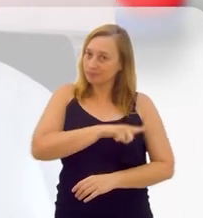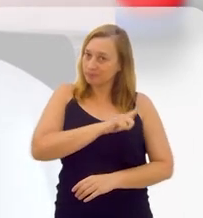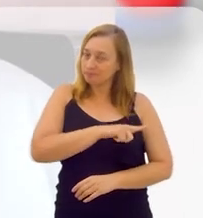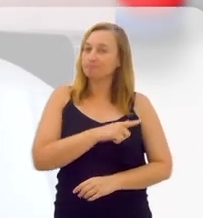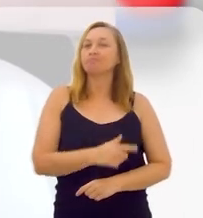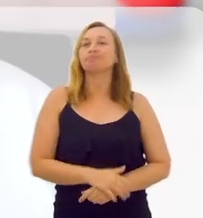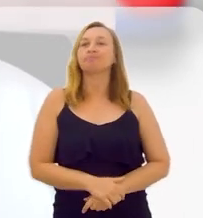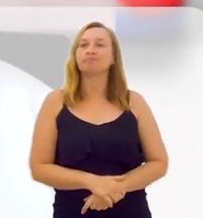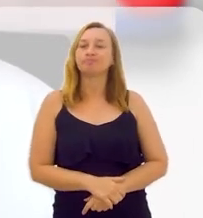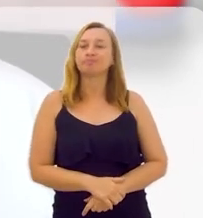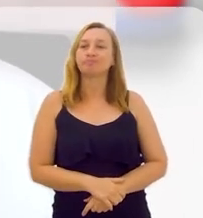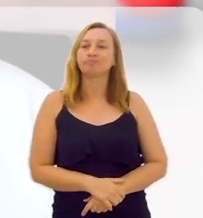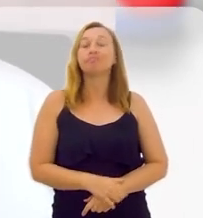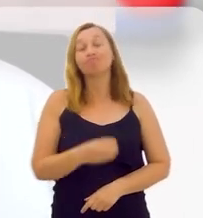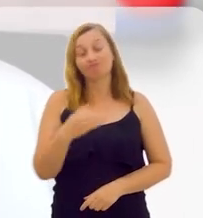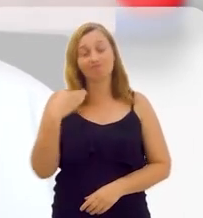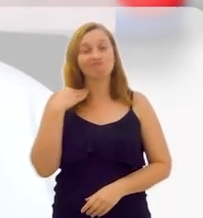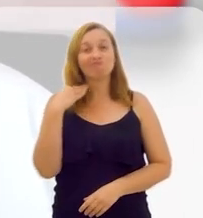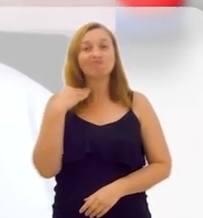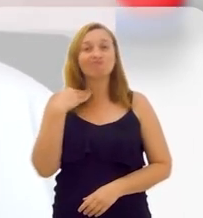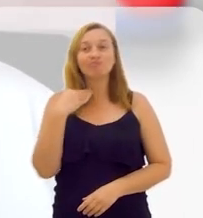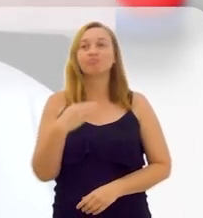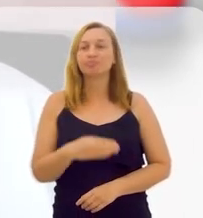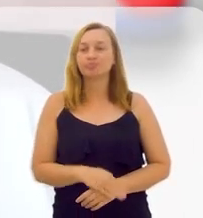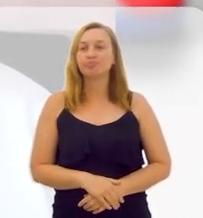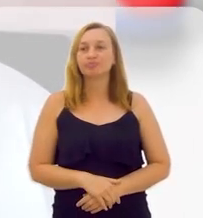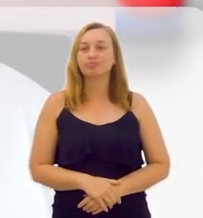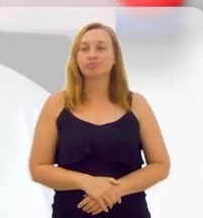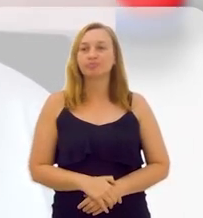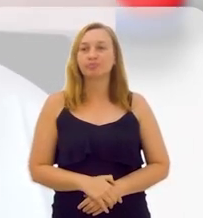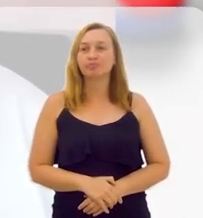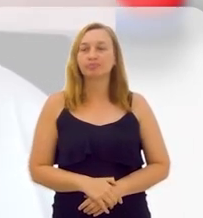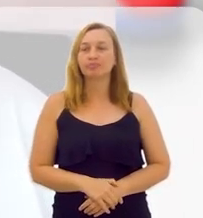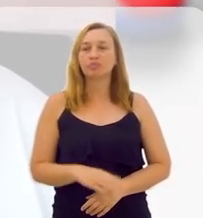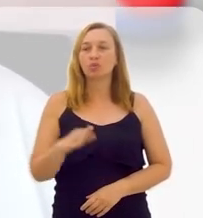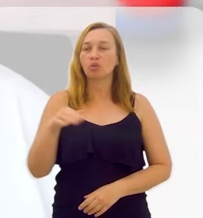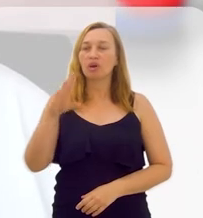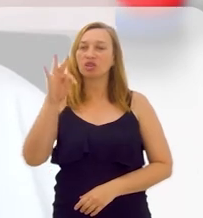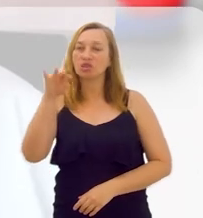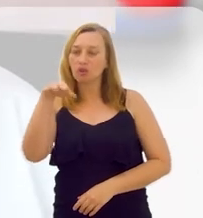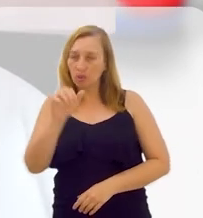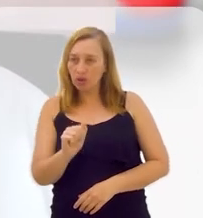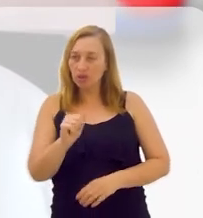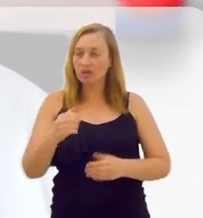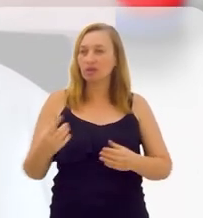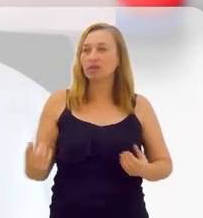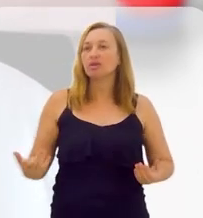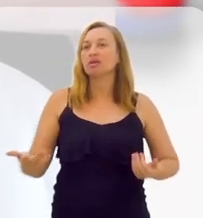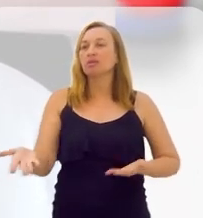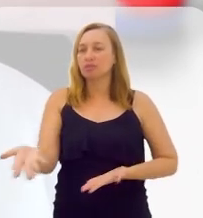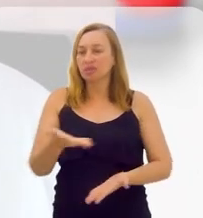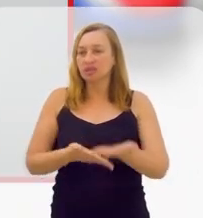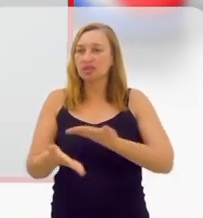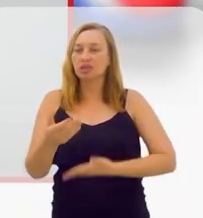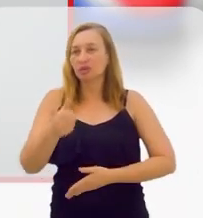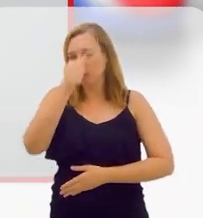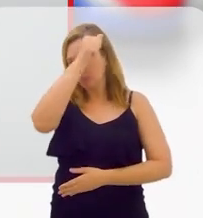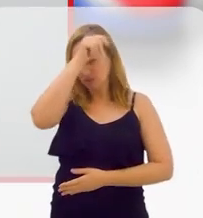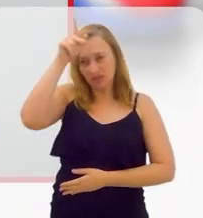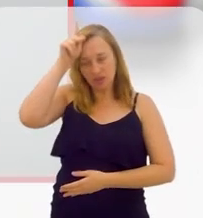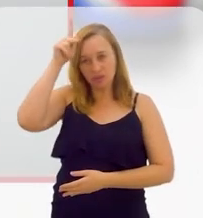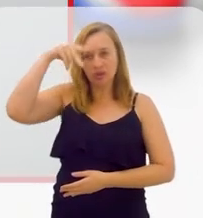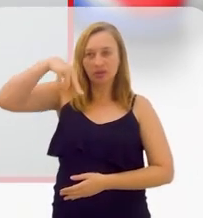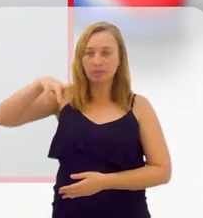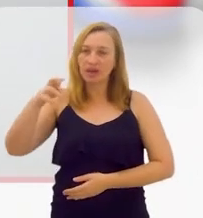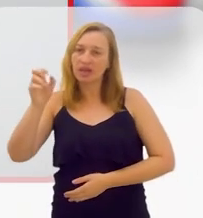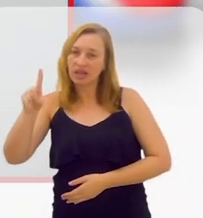gestão, né? E o banco, ele, essa incubadora é em parceria com a prefeitura de Maricá, né? E